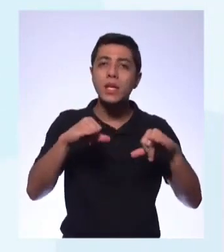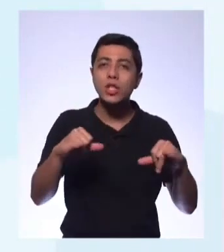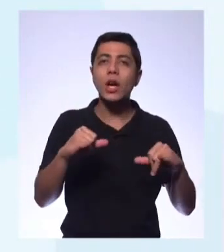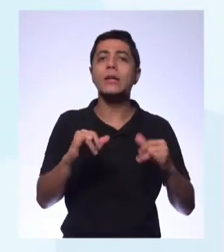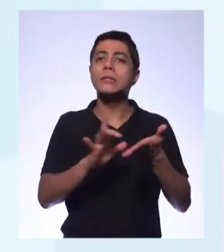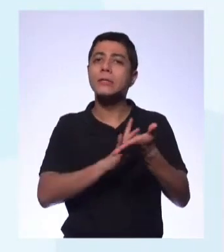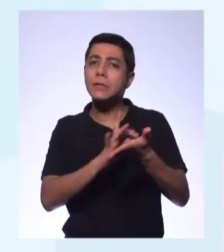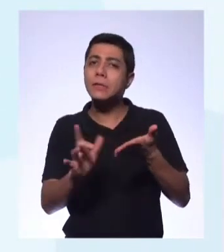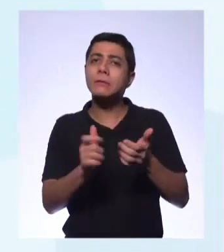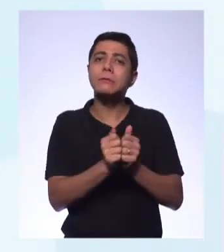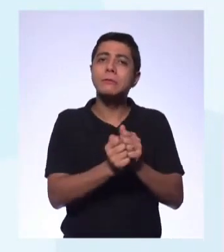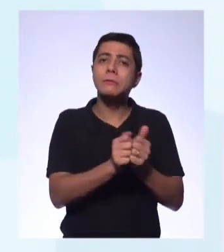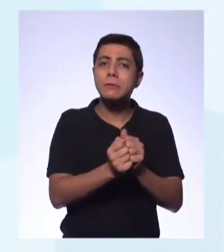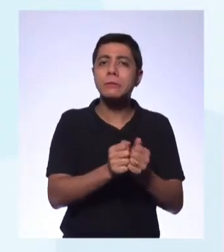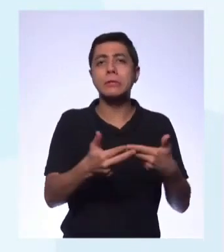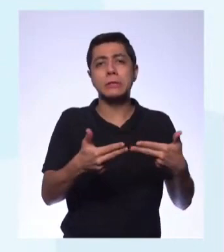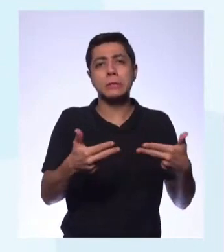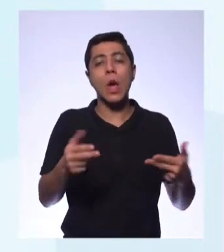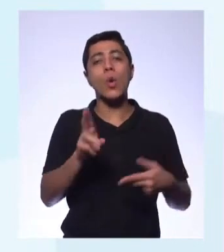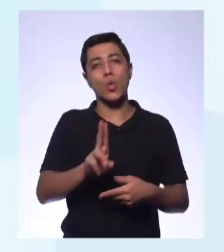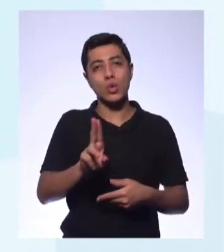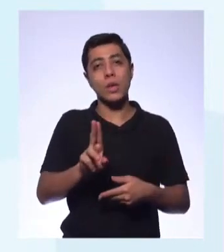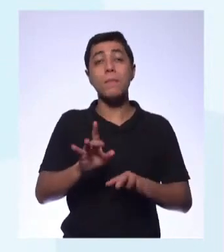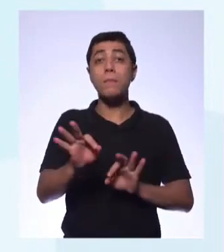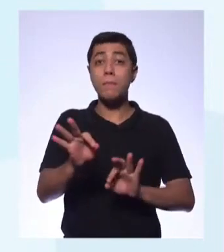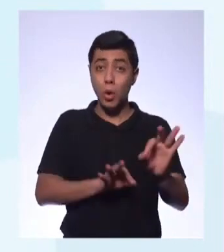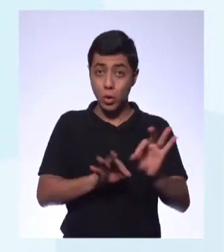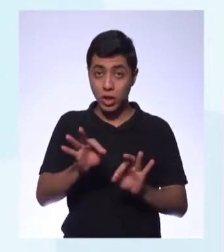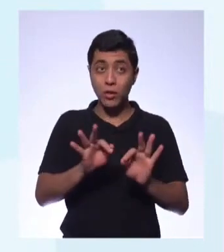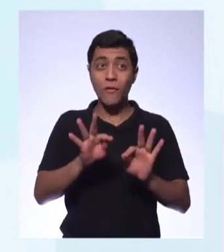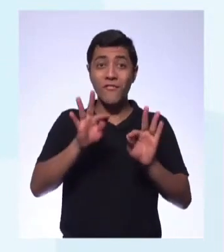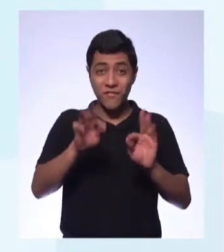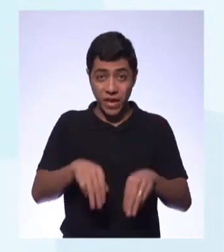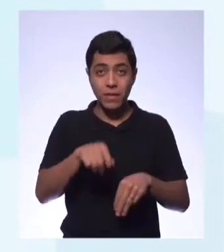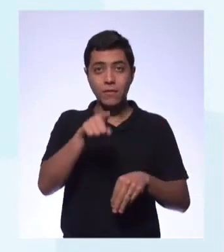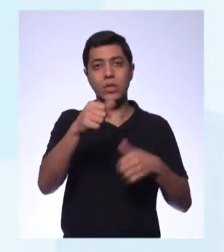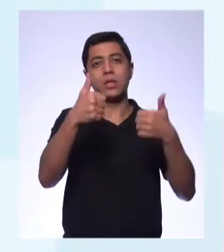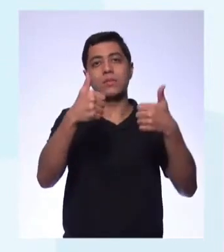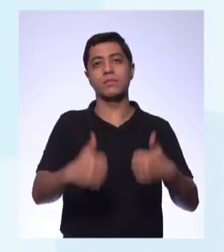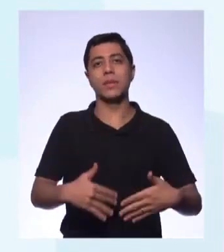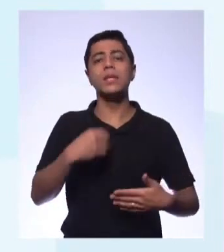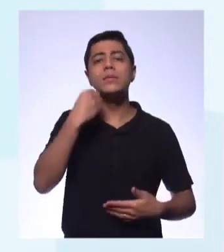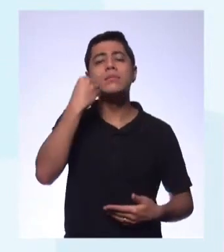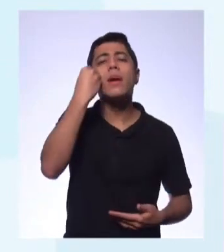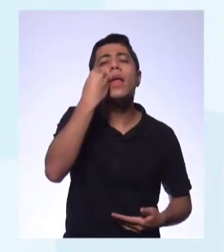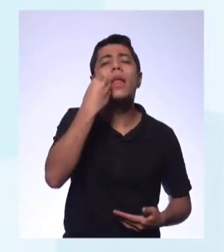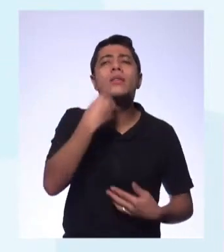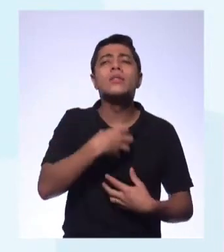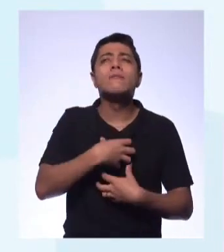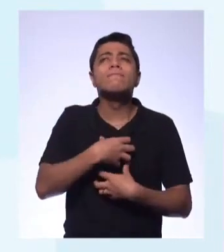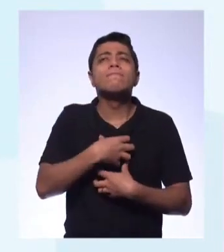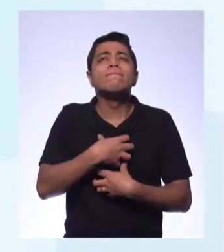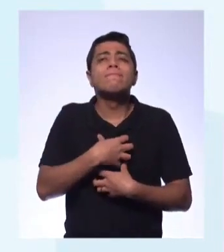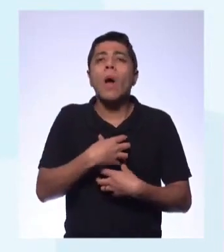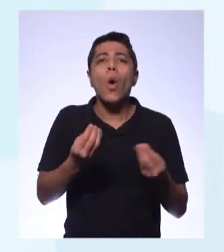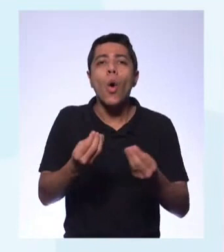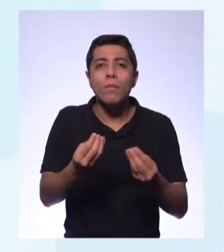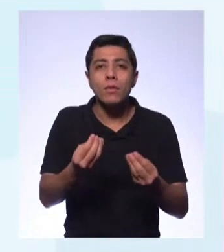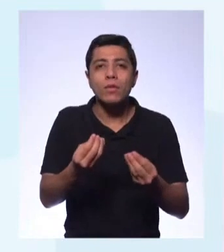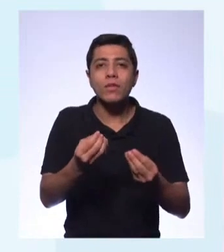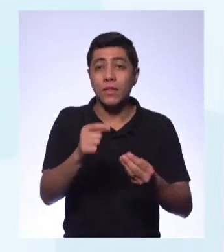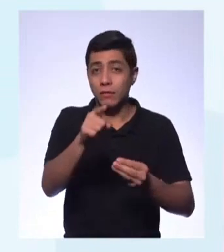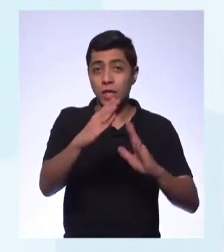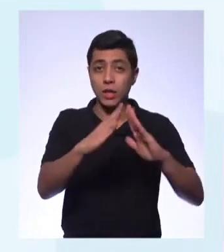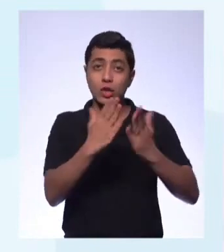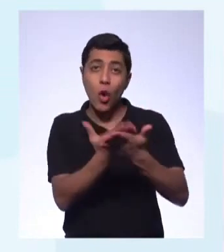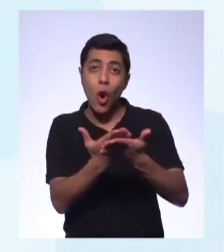vão finalizar, então, esse projeto descrevendo, né, como foi para vocês a experiência, né, de criar, de bolar um projeto para a volta às